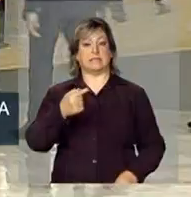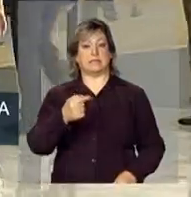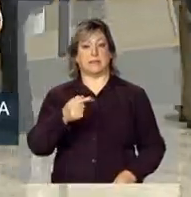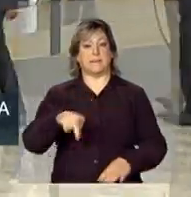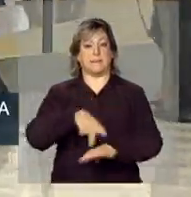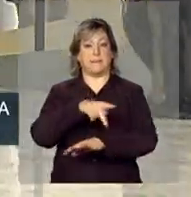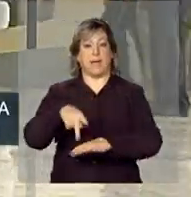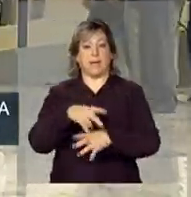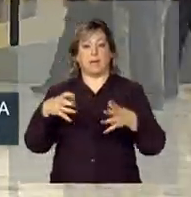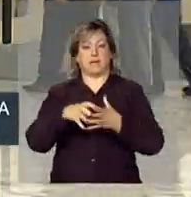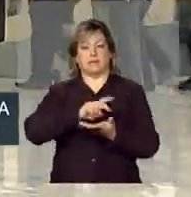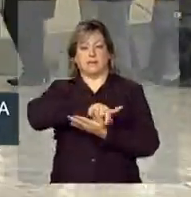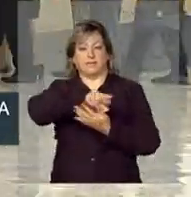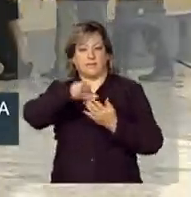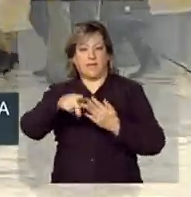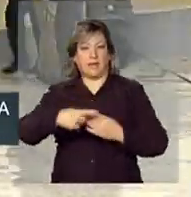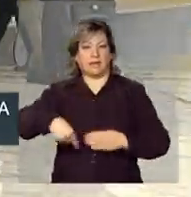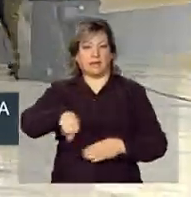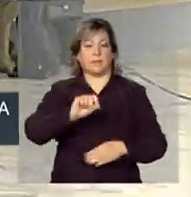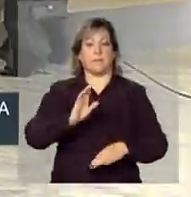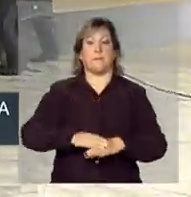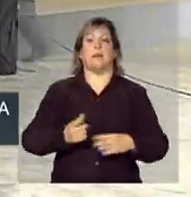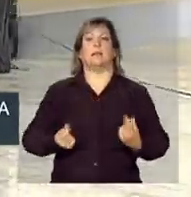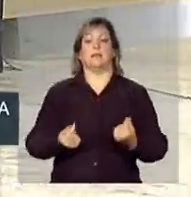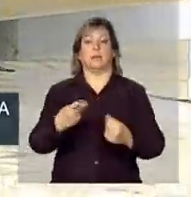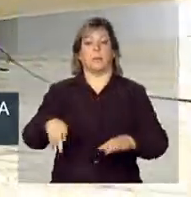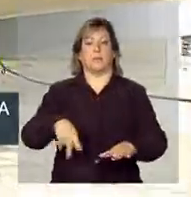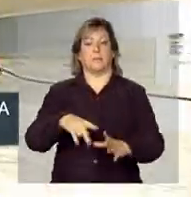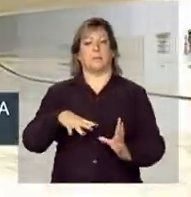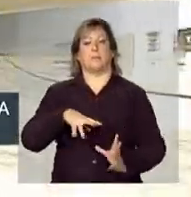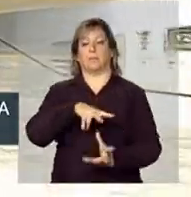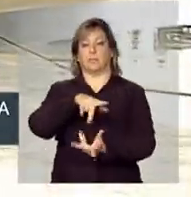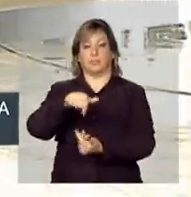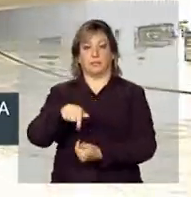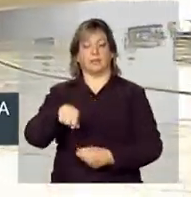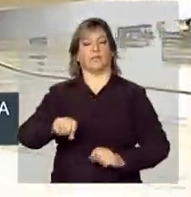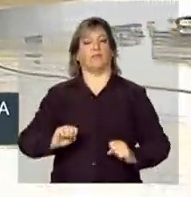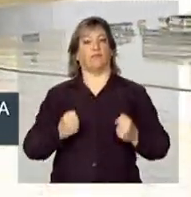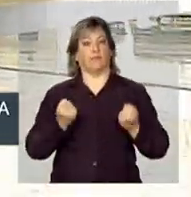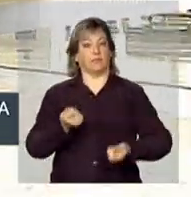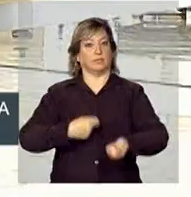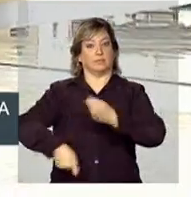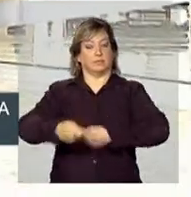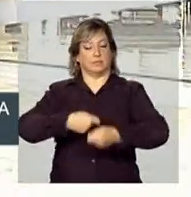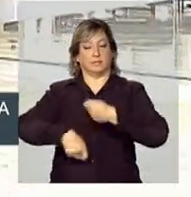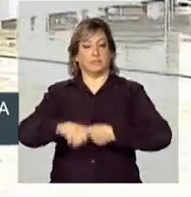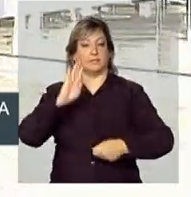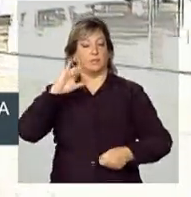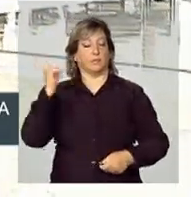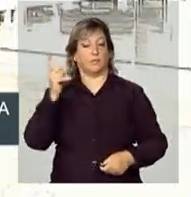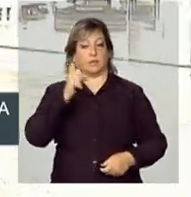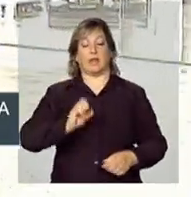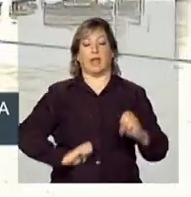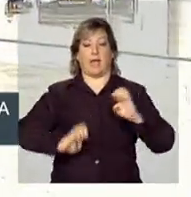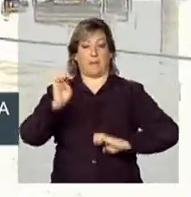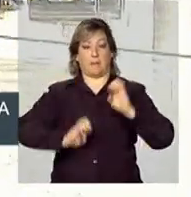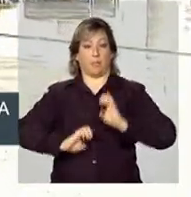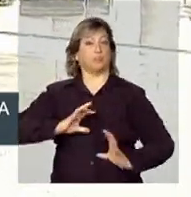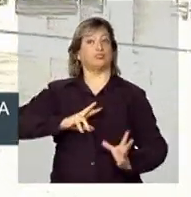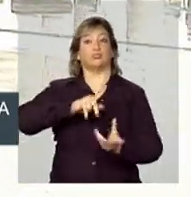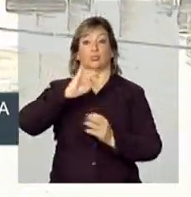entre os mais ricos do planeta esse mercado de forte poder aquisitivo gera grande interesse por parte das empresas do mundo